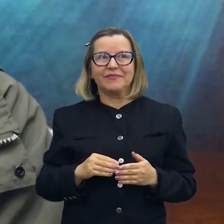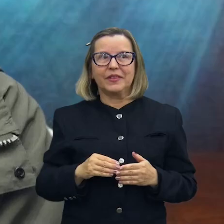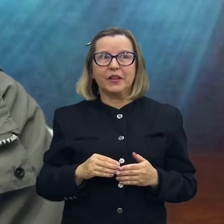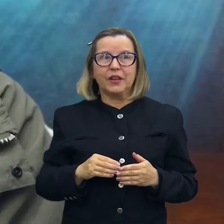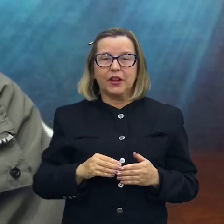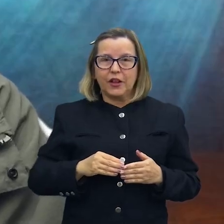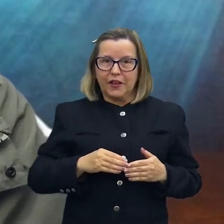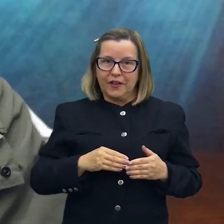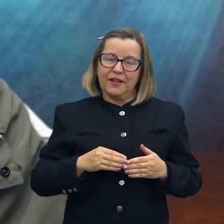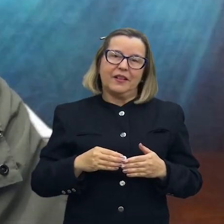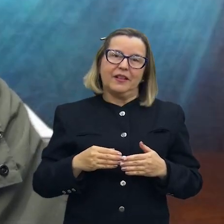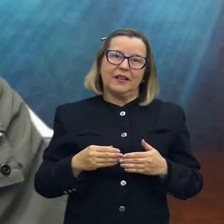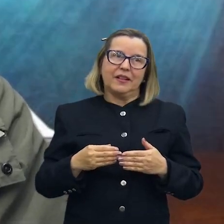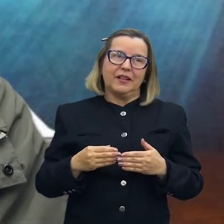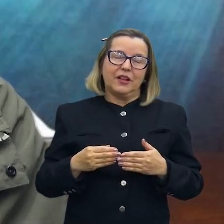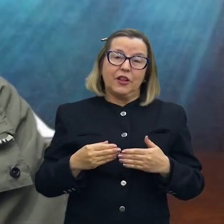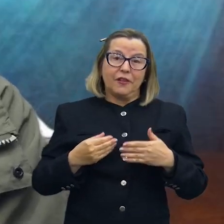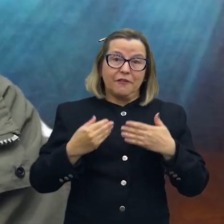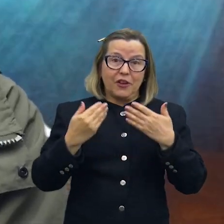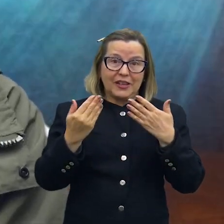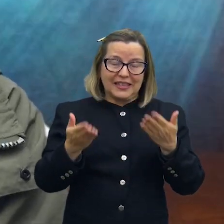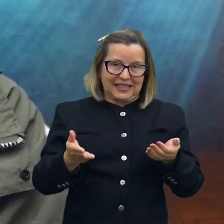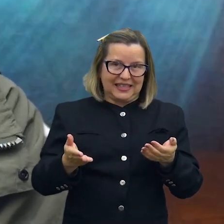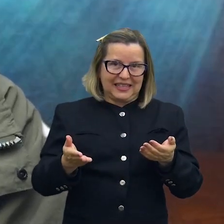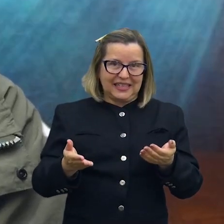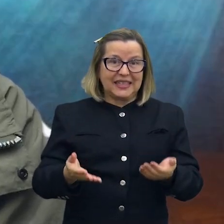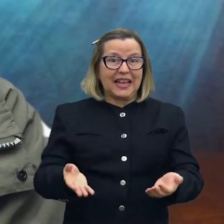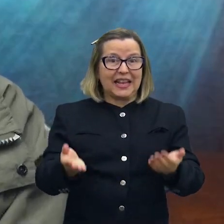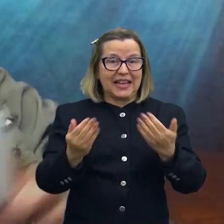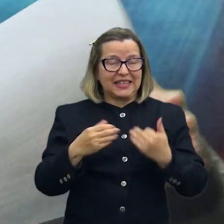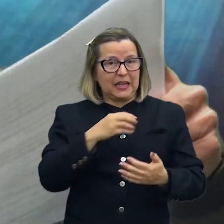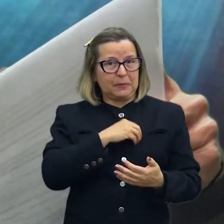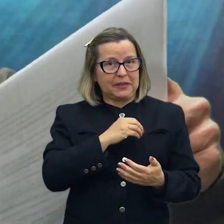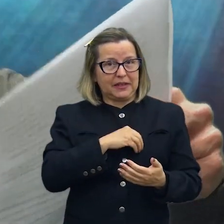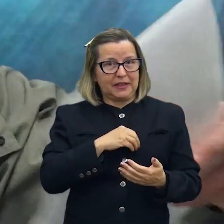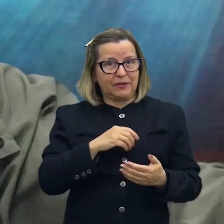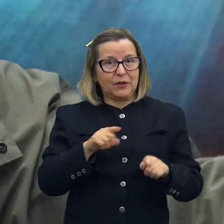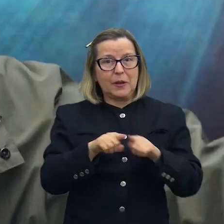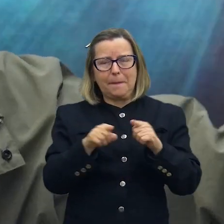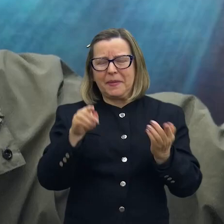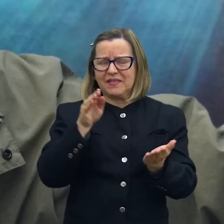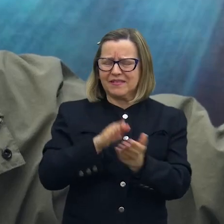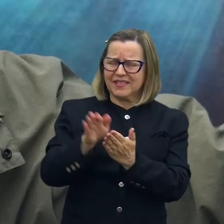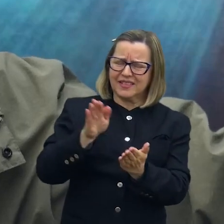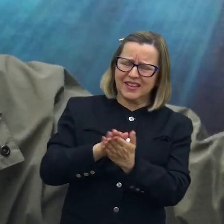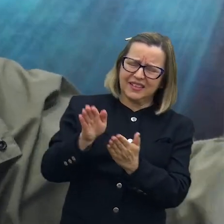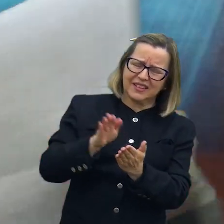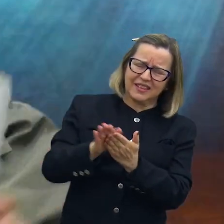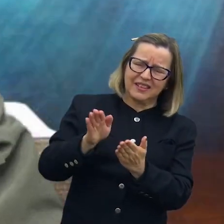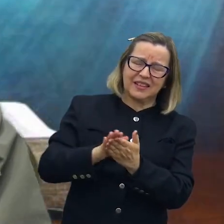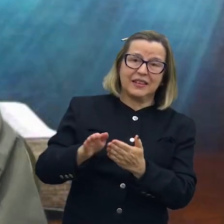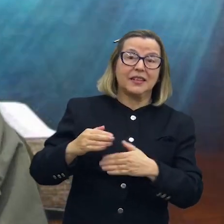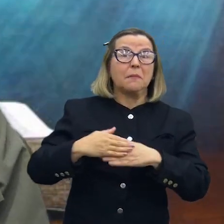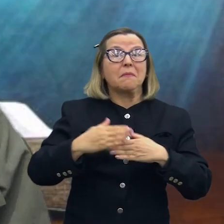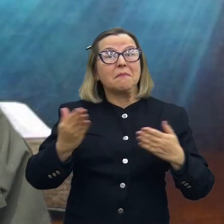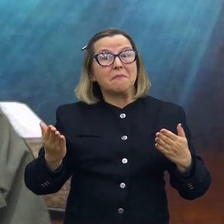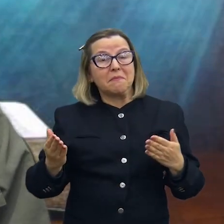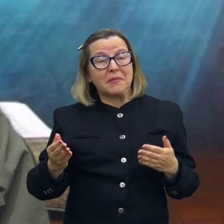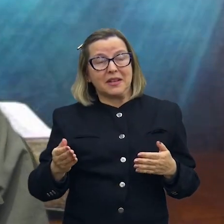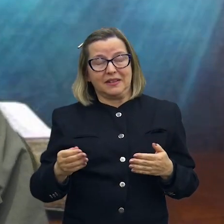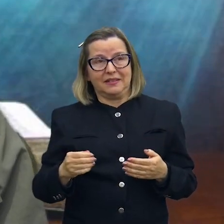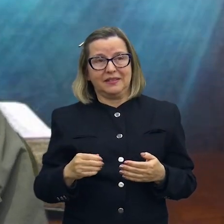recebeis o salário no saco furado. A boca de entrada é desse tamanho, ou às vezes é desse tamanho, mas a boca de saída é desse tamanho.